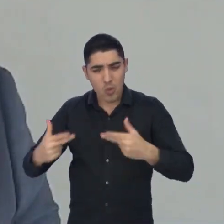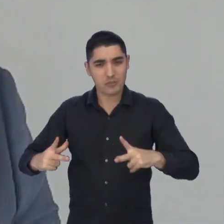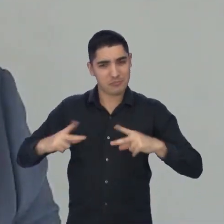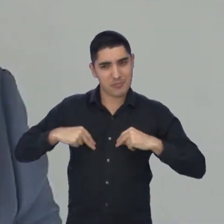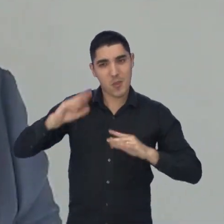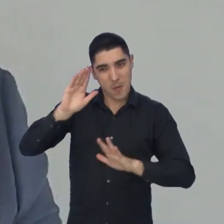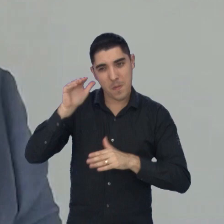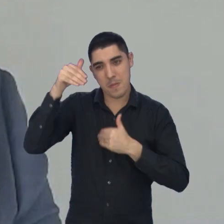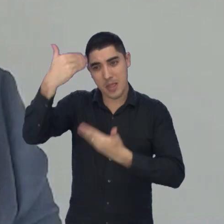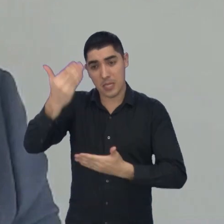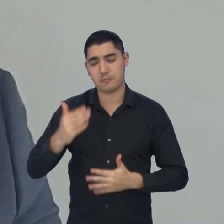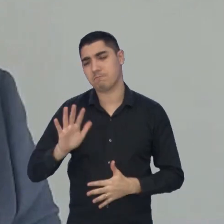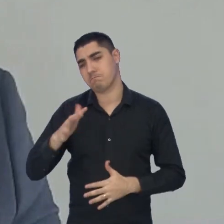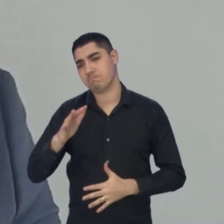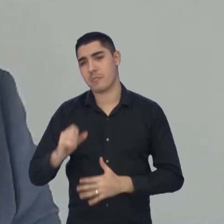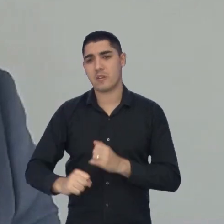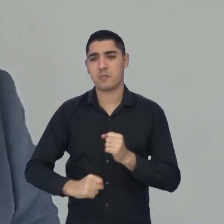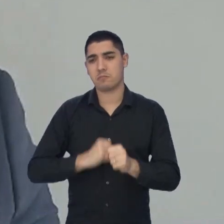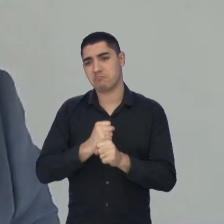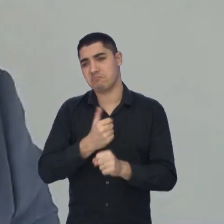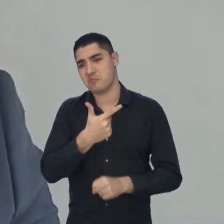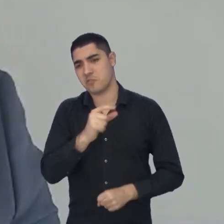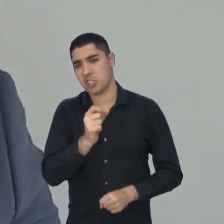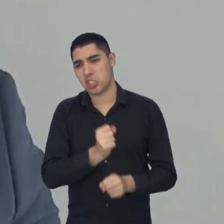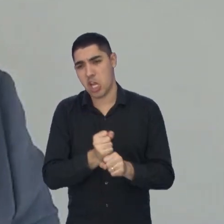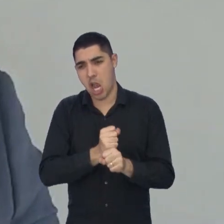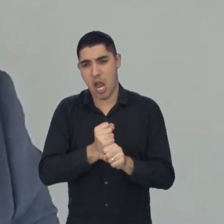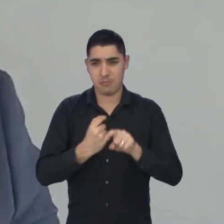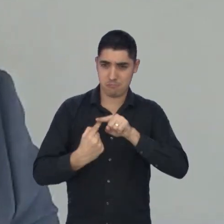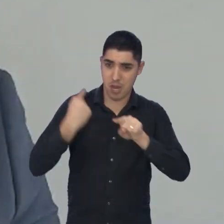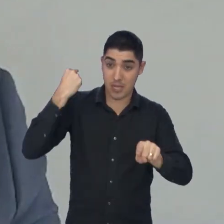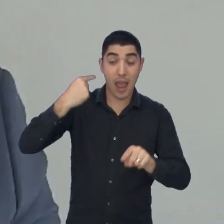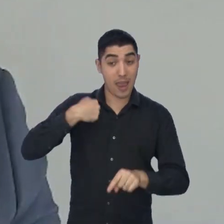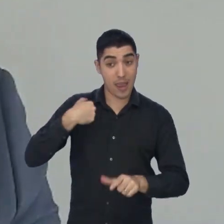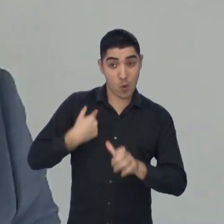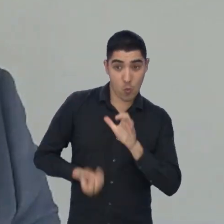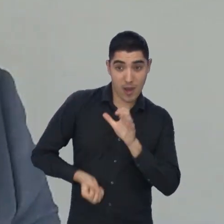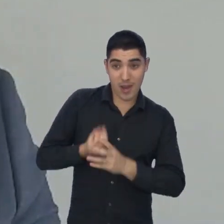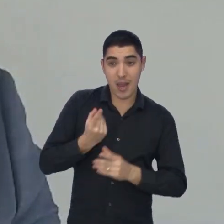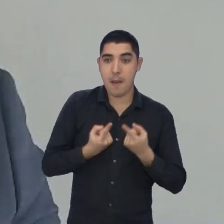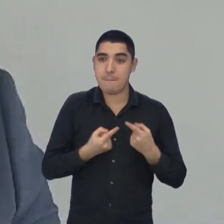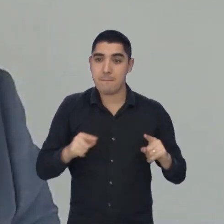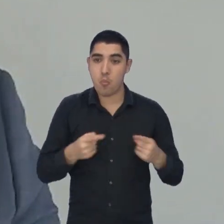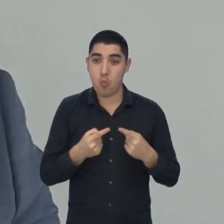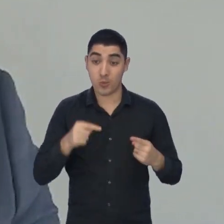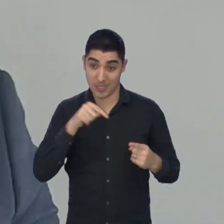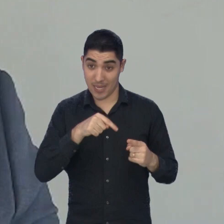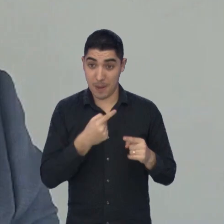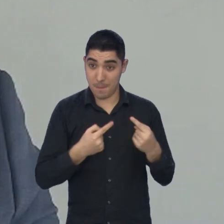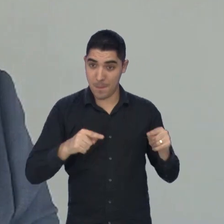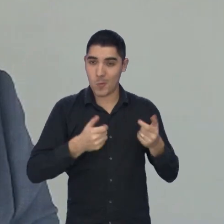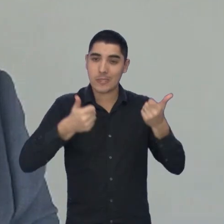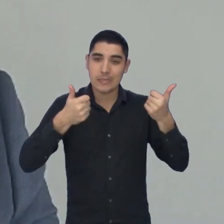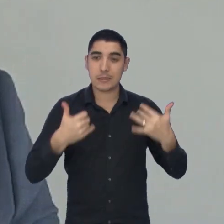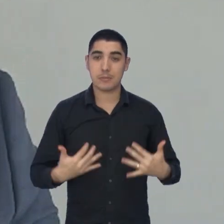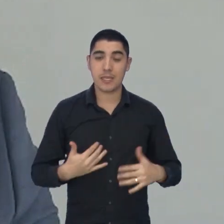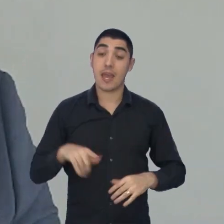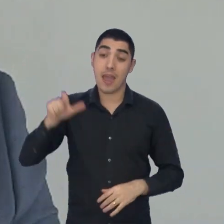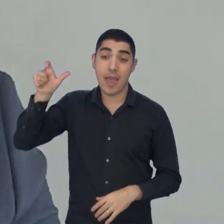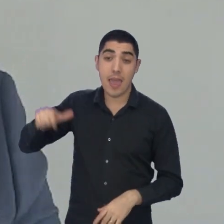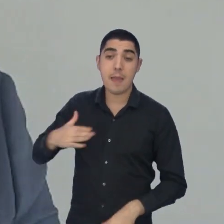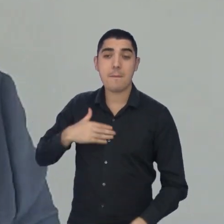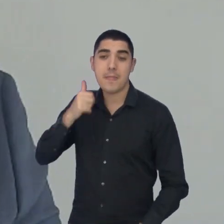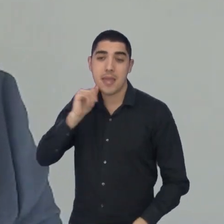Há mais ou menos uns 20 anos atrás, eu compus uma música e nela eu já dizia que ela é minha irmã,